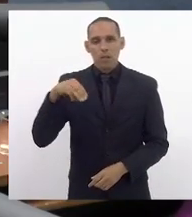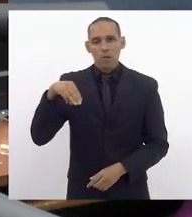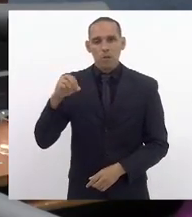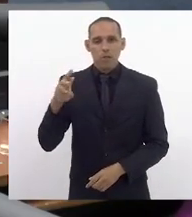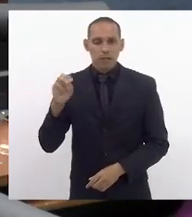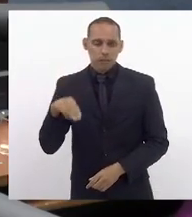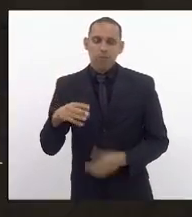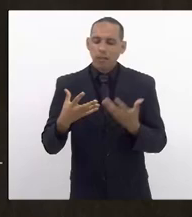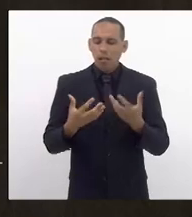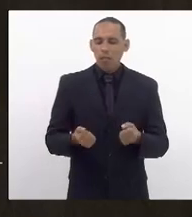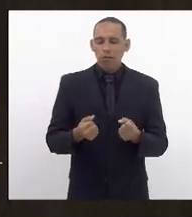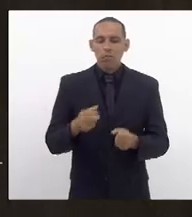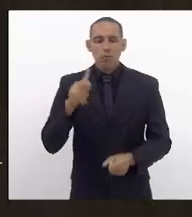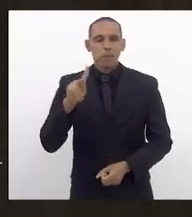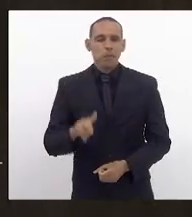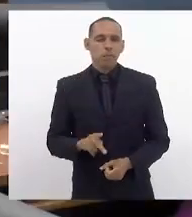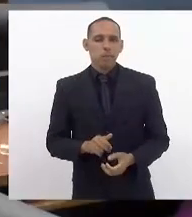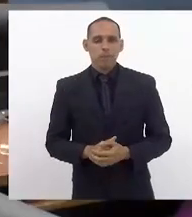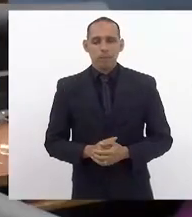Favorável, senhor presidente.